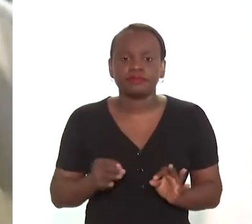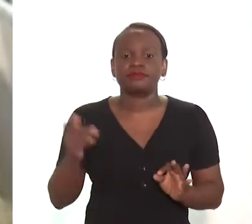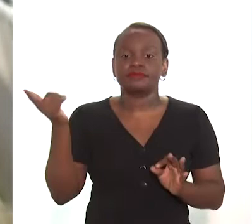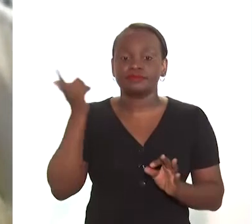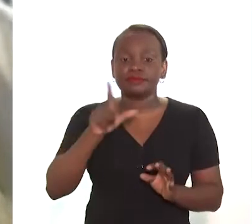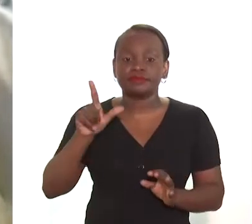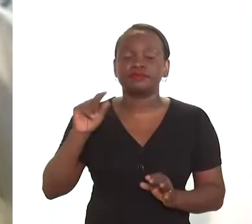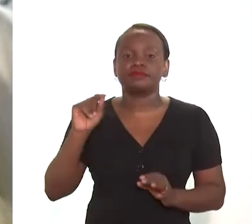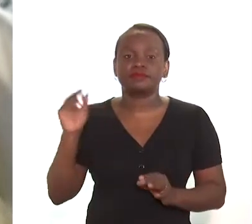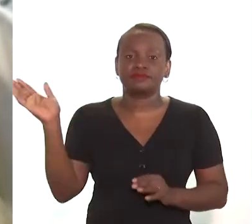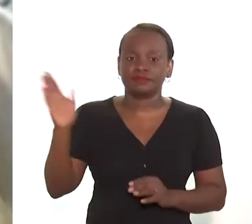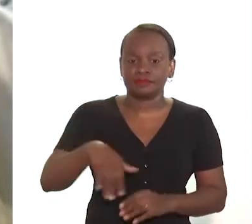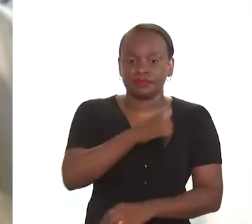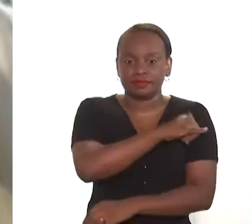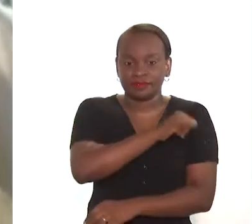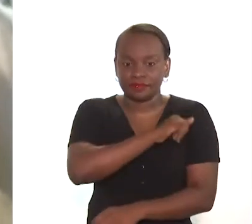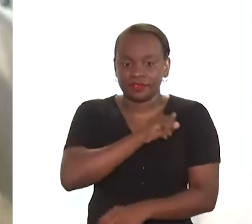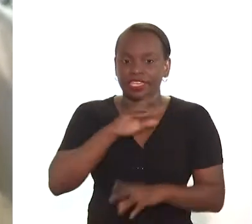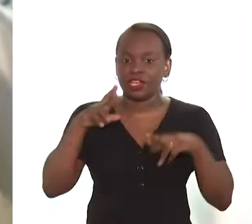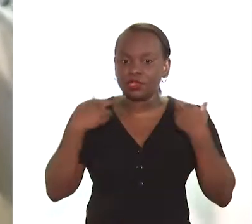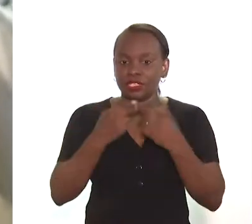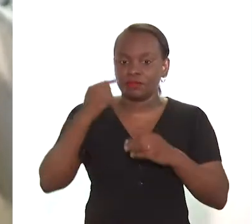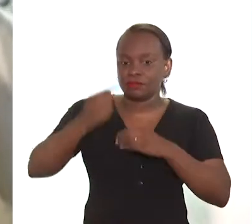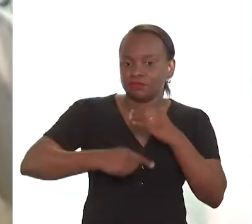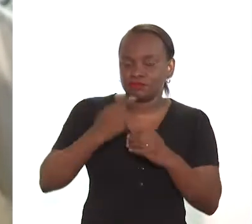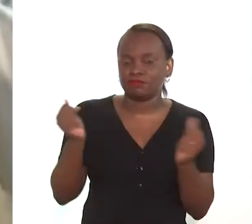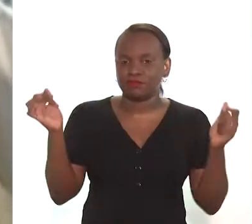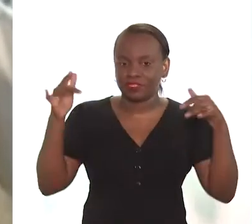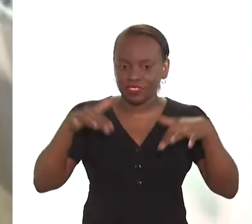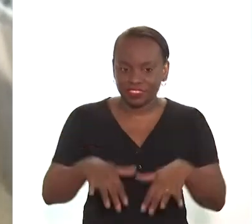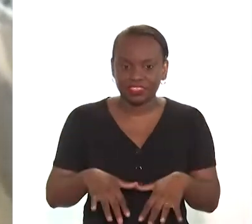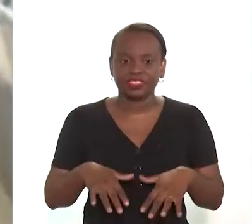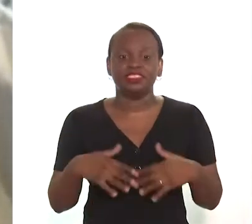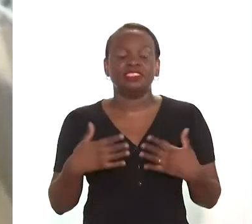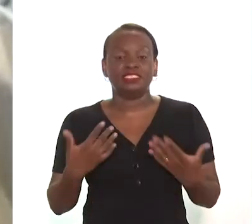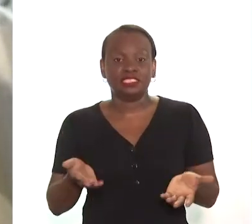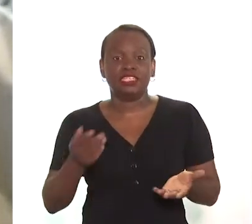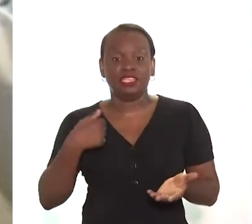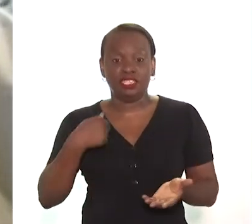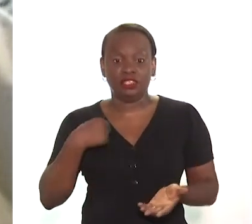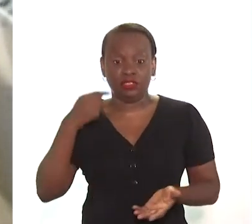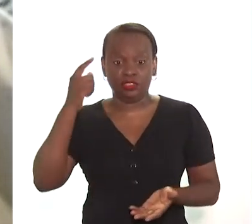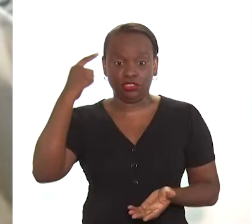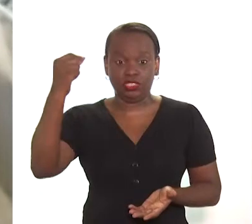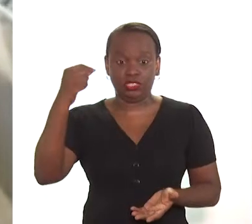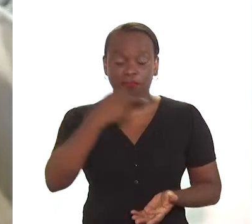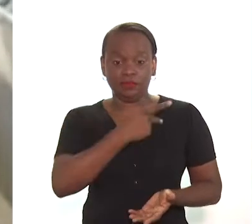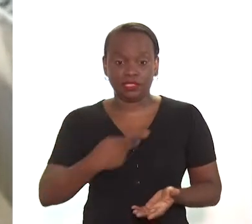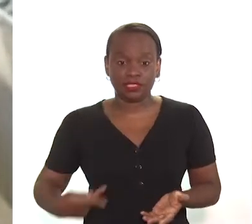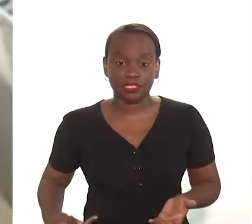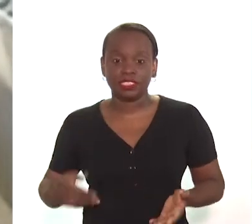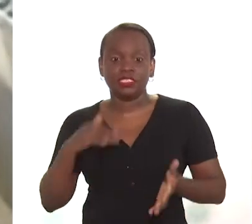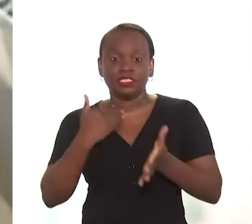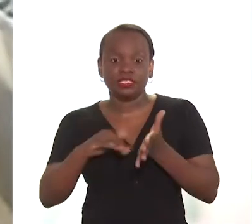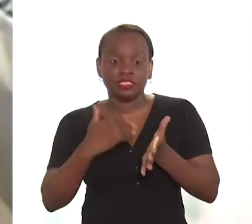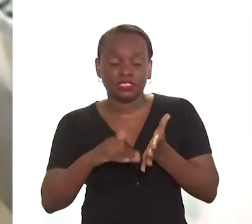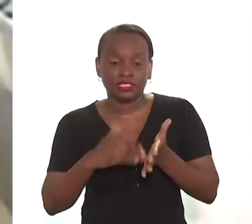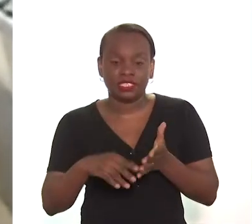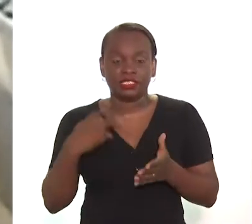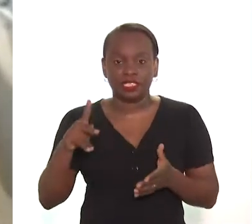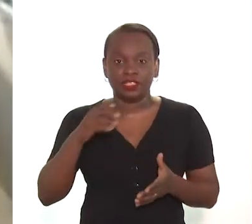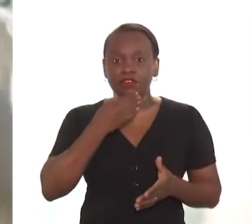e trouxemos para o Rio de Janeiro a reunião mundial. E o Collor me nomeou como presidente para ser seu